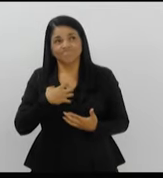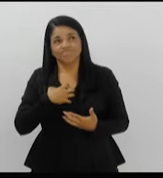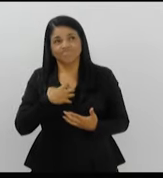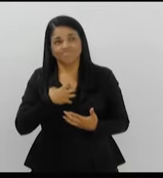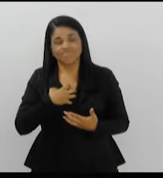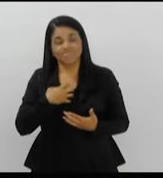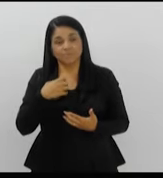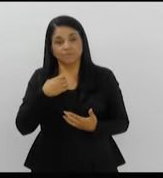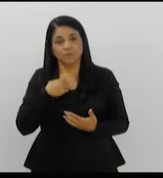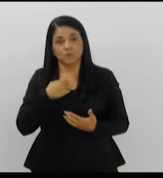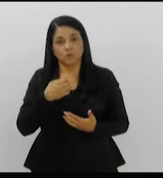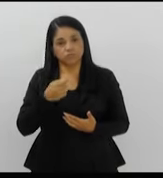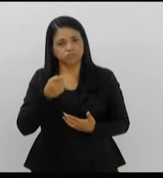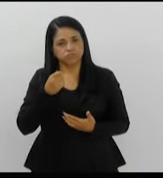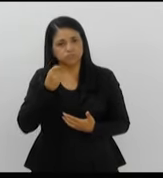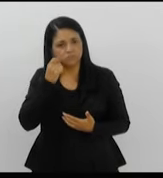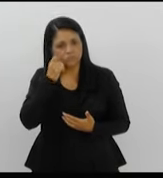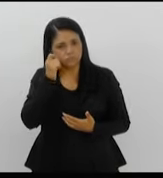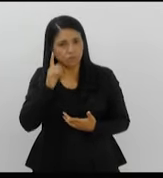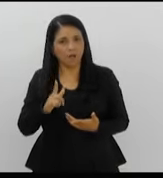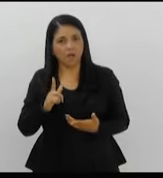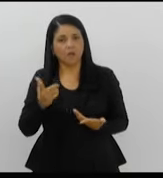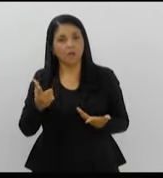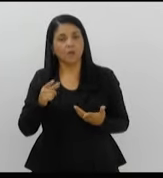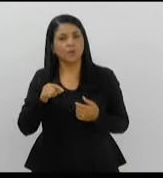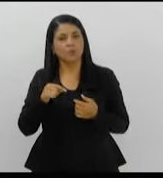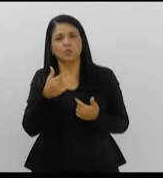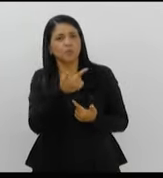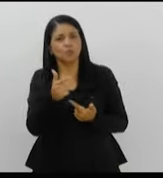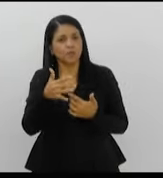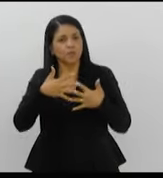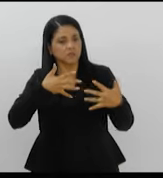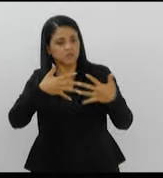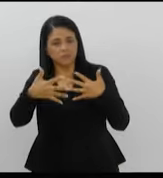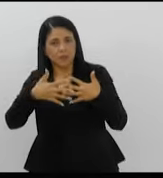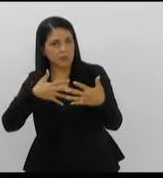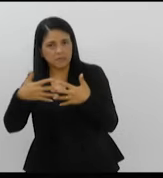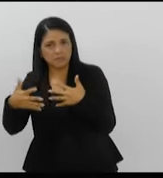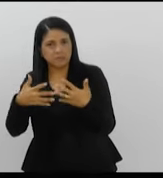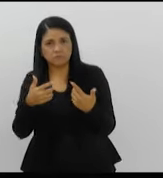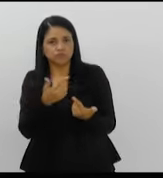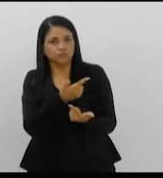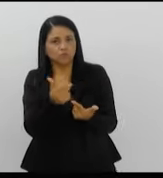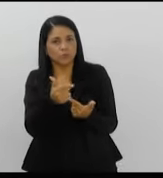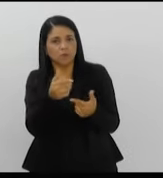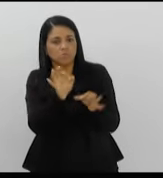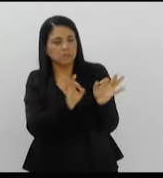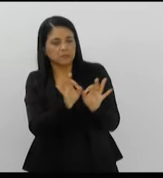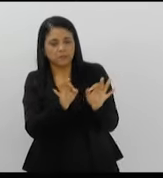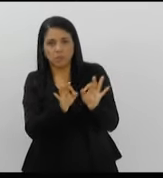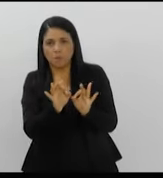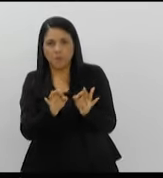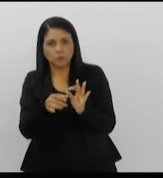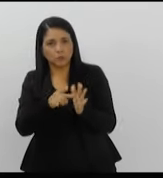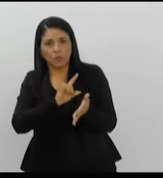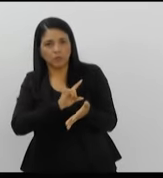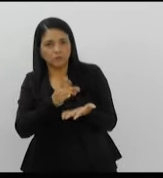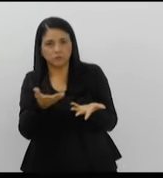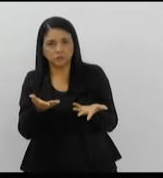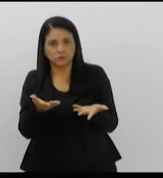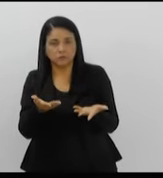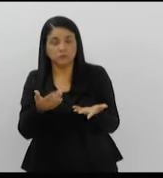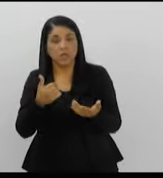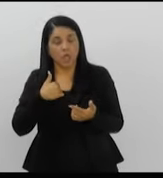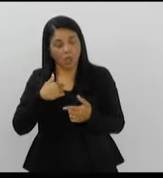certo espanto é que não há transparência, não há previsão, não há planejamento. Eu mesma